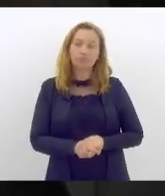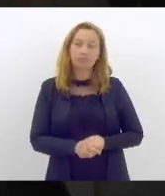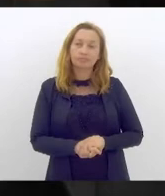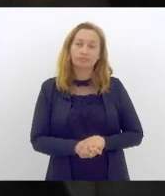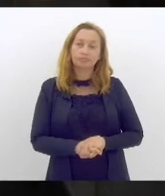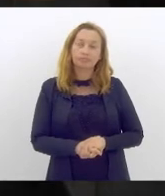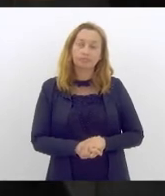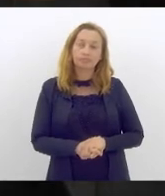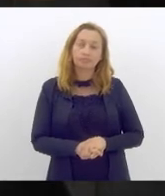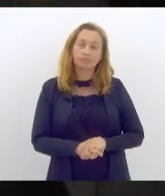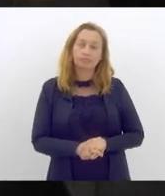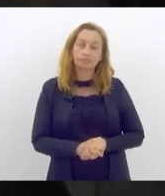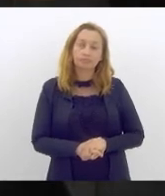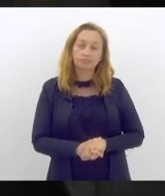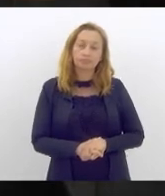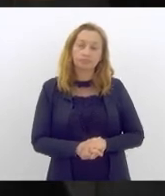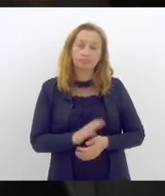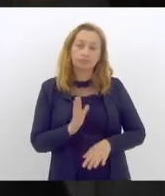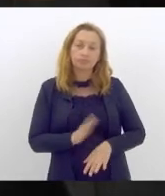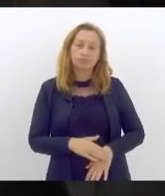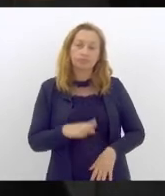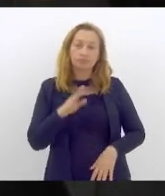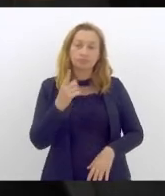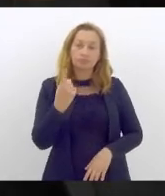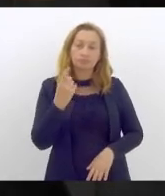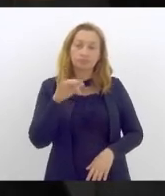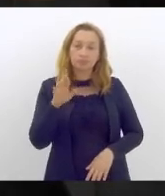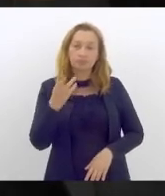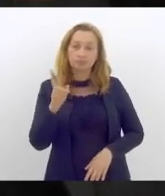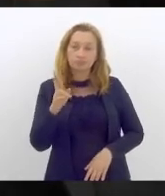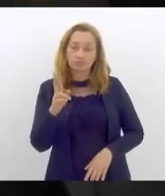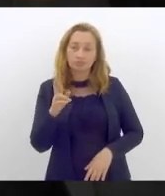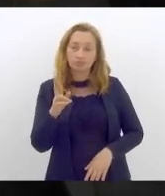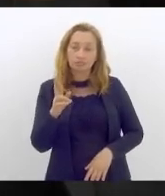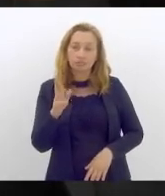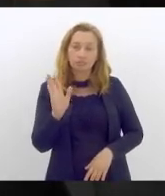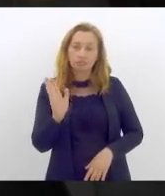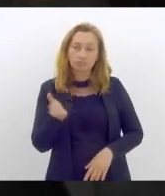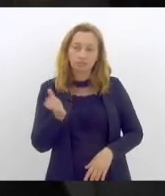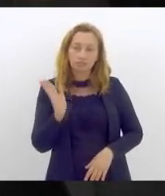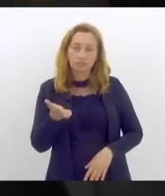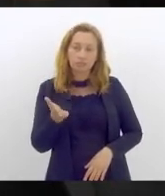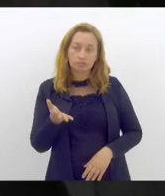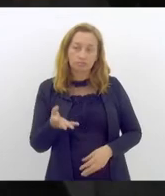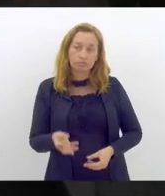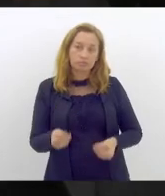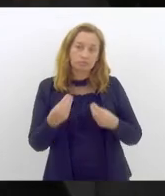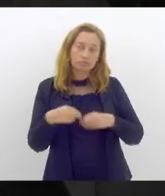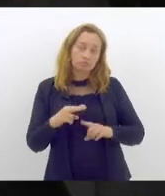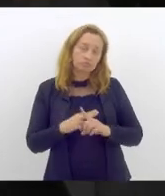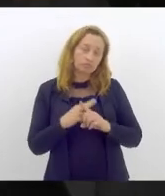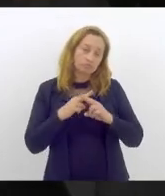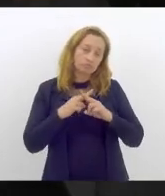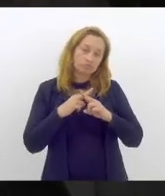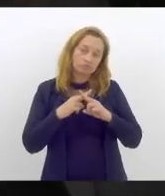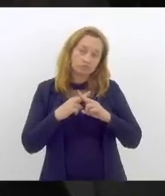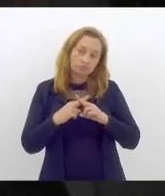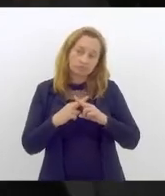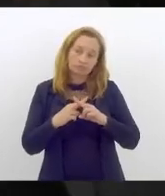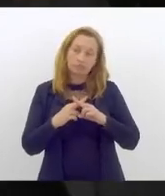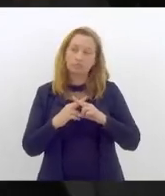vamos ter aí mais de um bilhão de reais já dados pela Caixa Econômica Federal